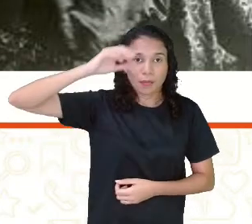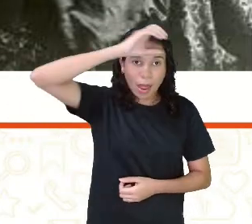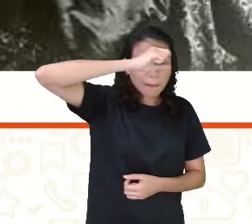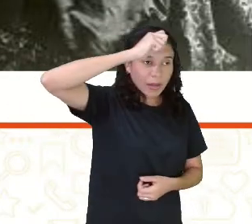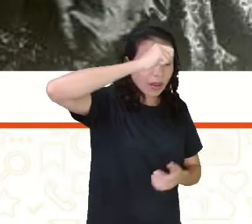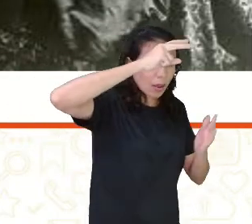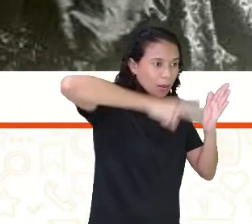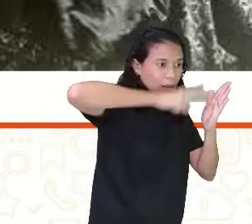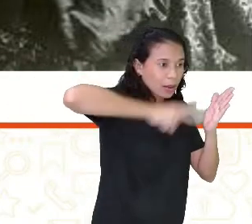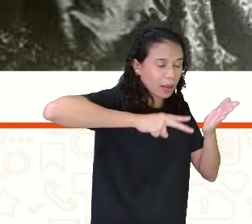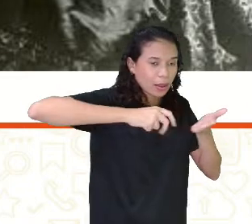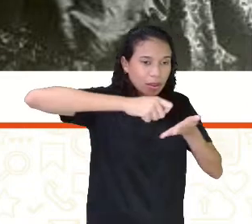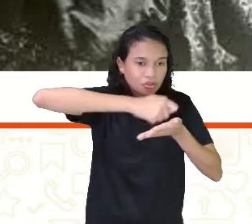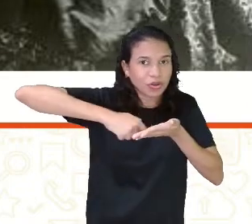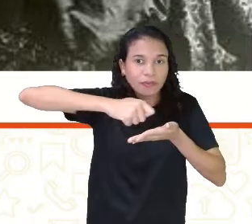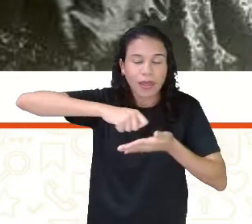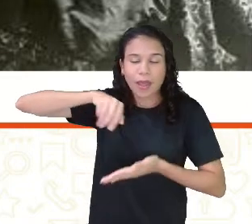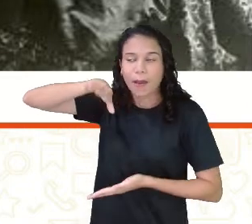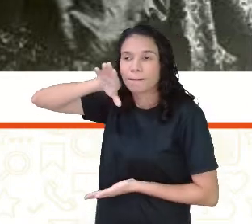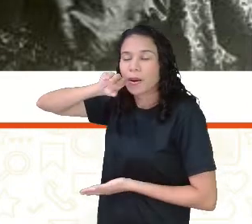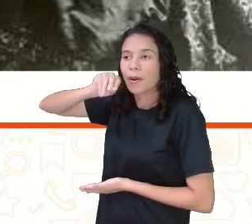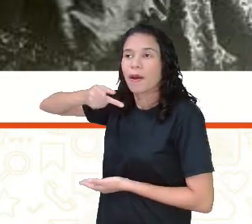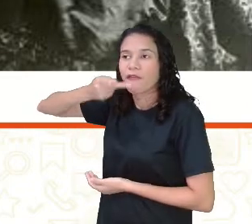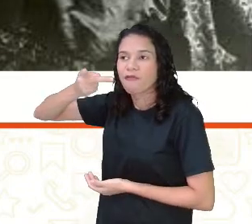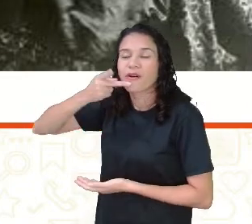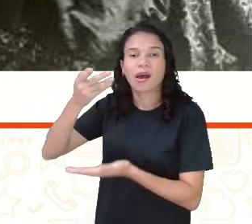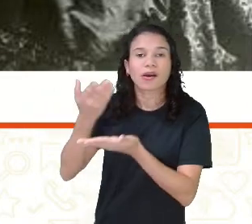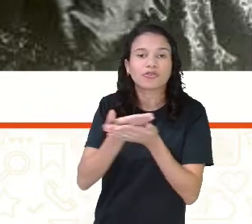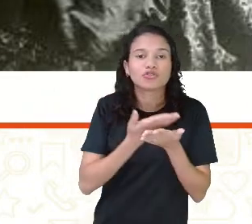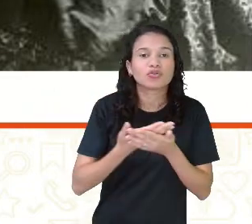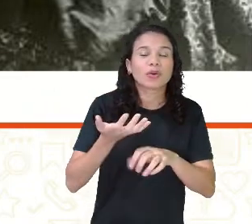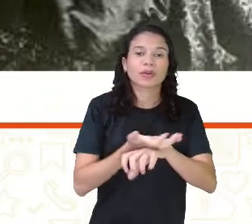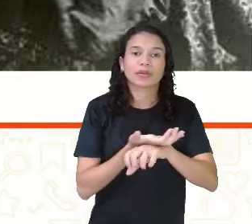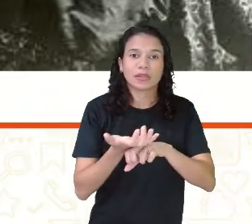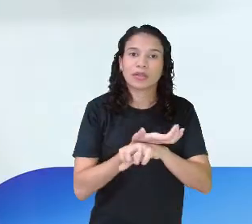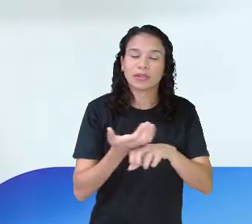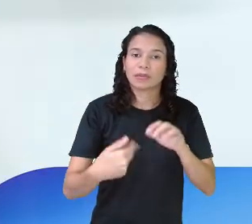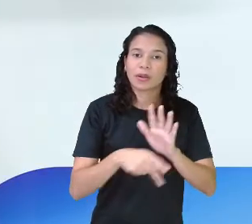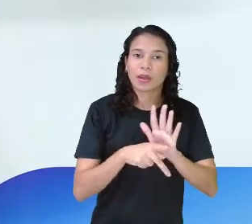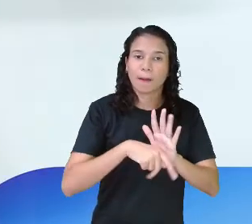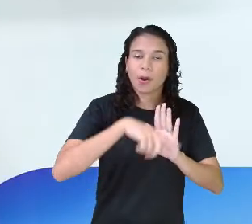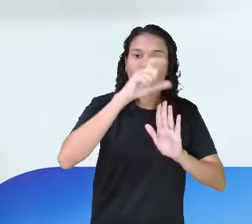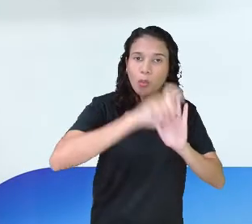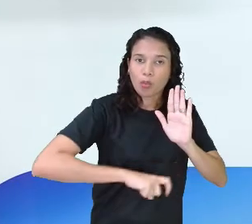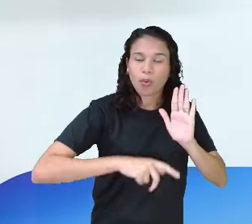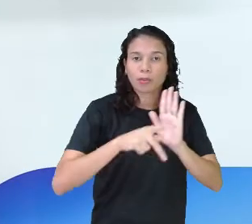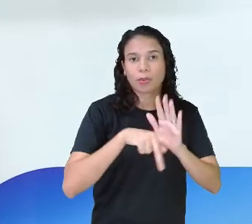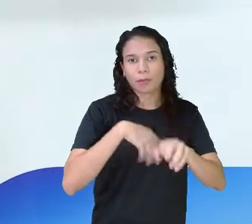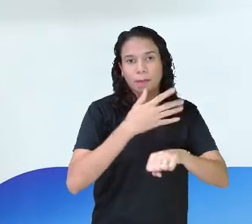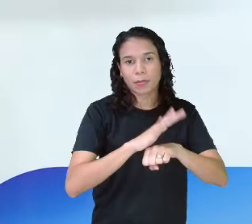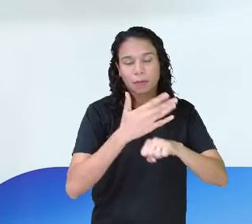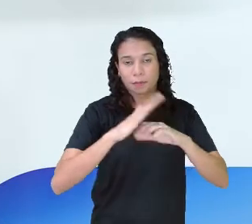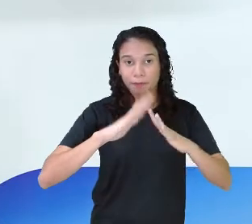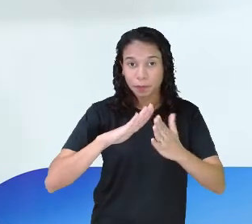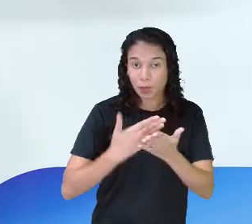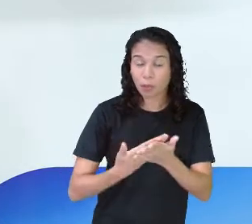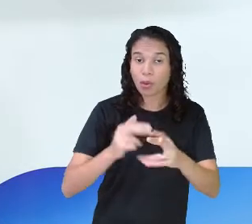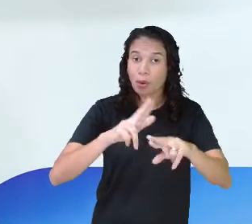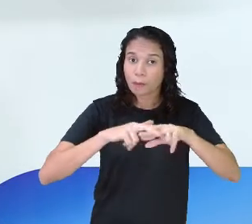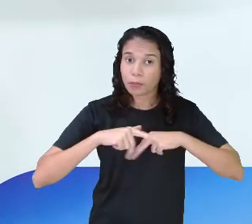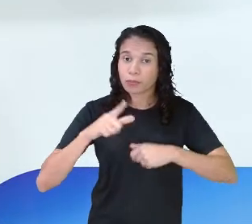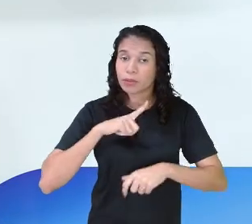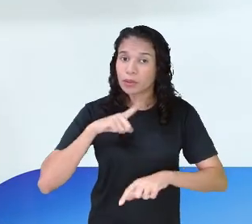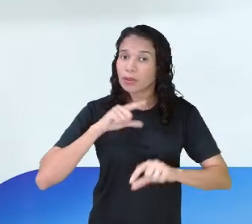ler, escrever e falar, Helen estudou as disciplinas do currículo regular da escola. Então, ela, além de se apropriar